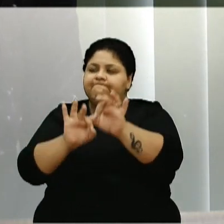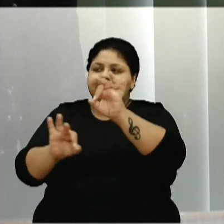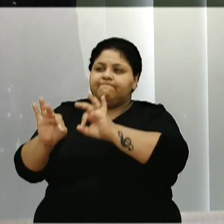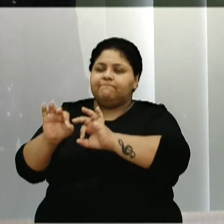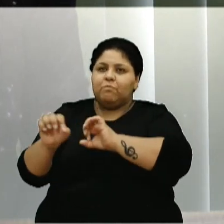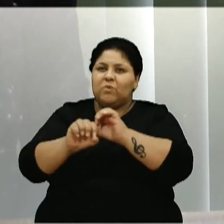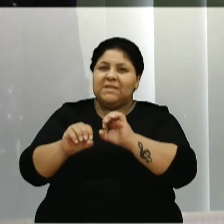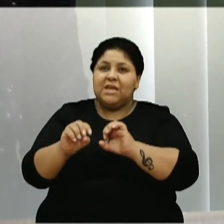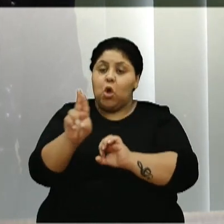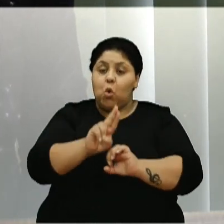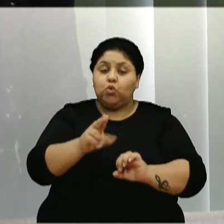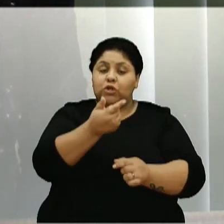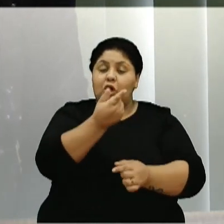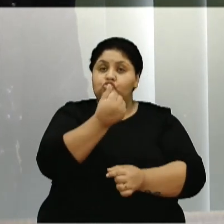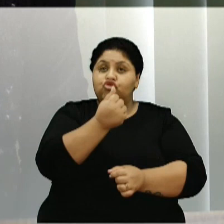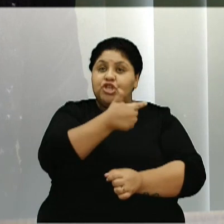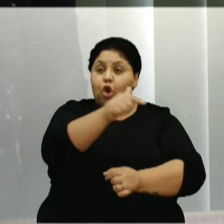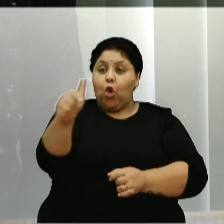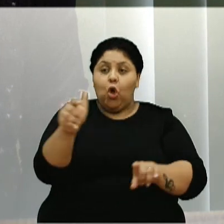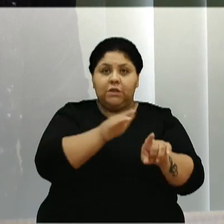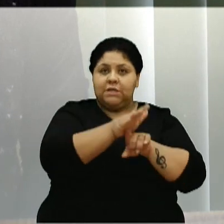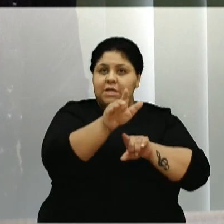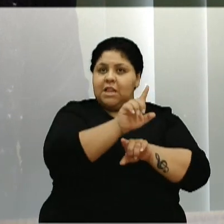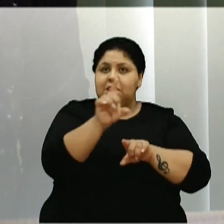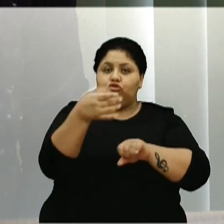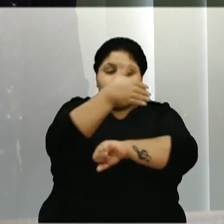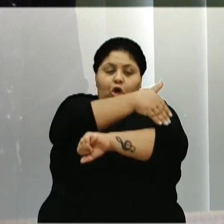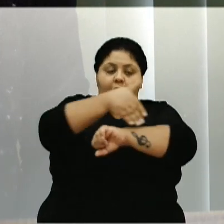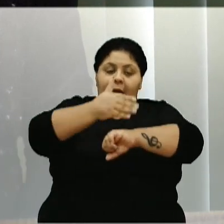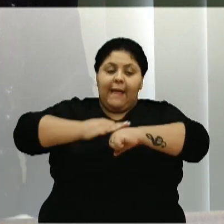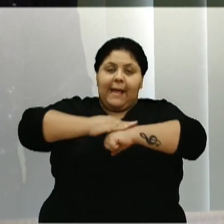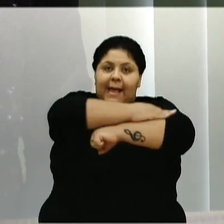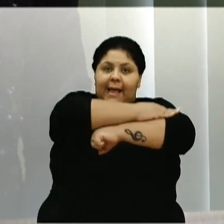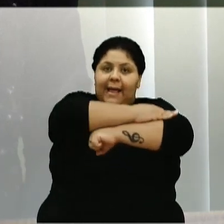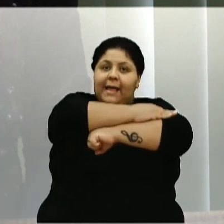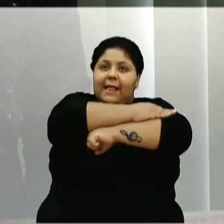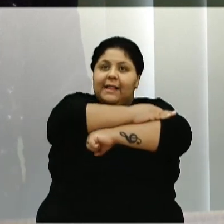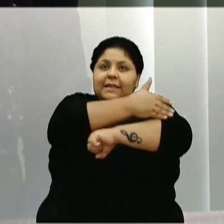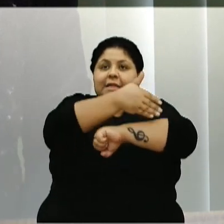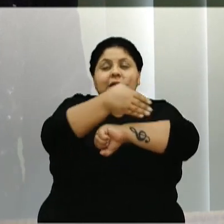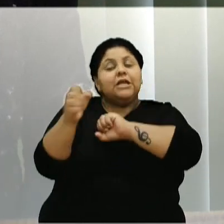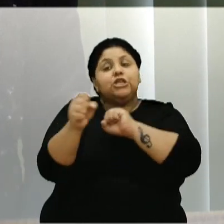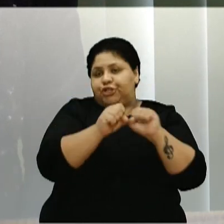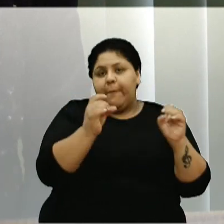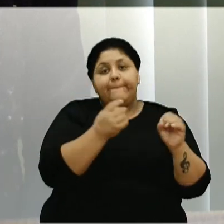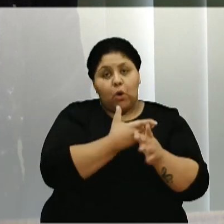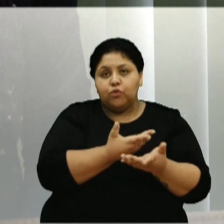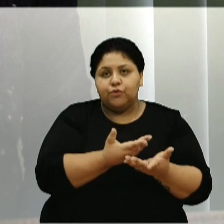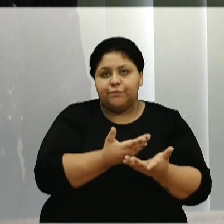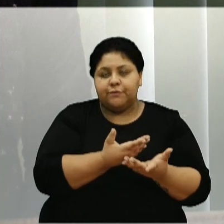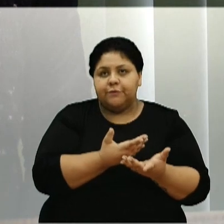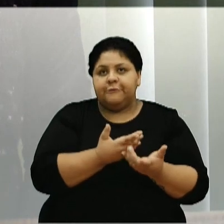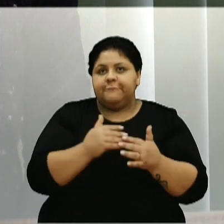esse recurso em outras demandas, não só para capeamento de rua, né? Que já poderia estar disponível, né?